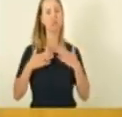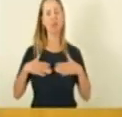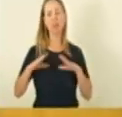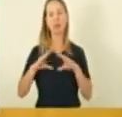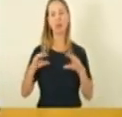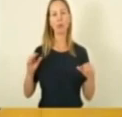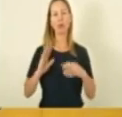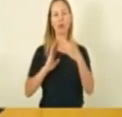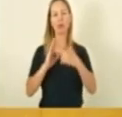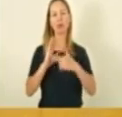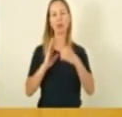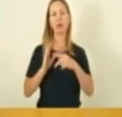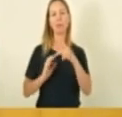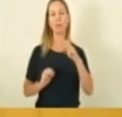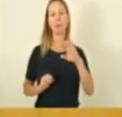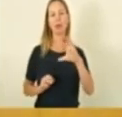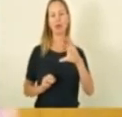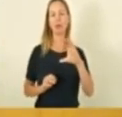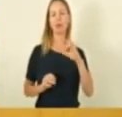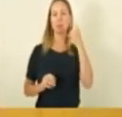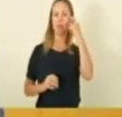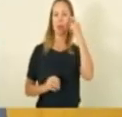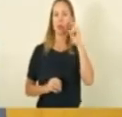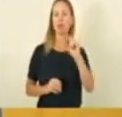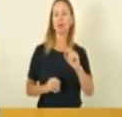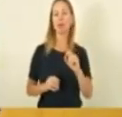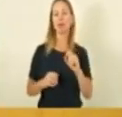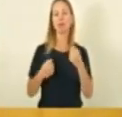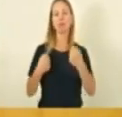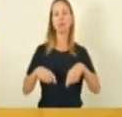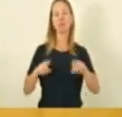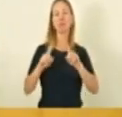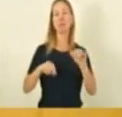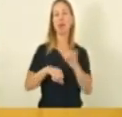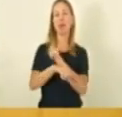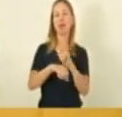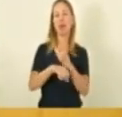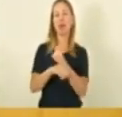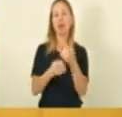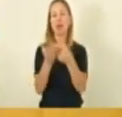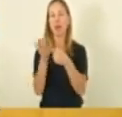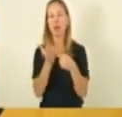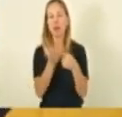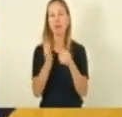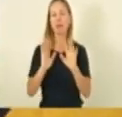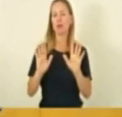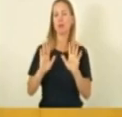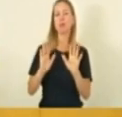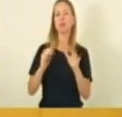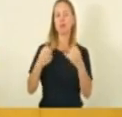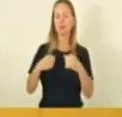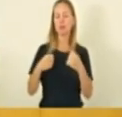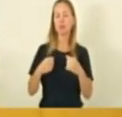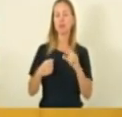E, portanto, eu penso que não tem que ter nenhum tipo de barganha, não. Entendeu? Eu concordo com ele. Tem que ser o preto no branco.